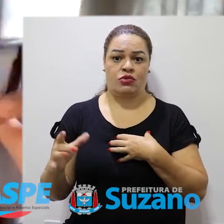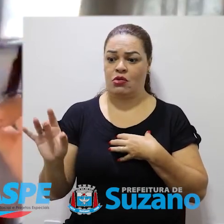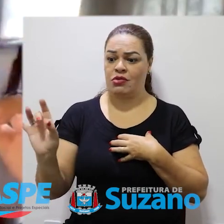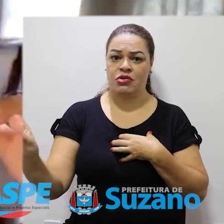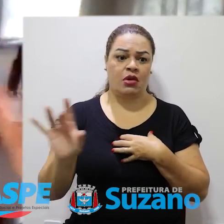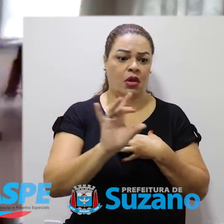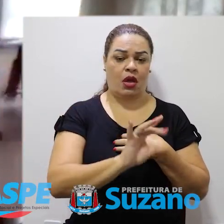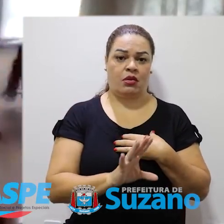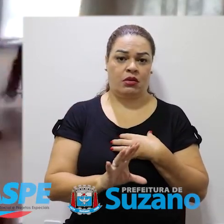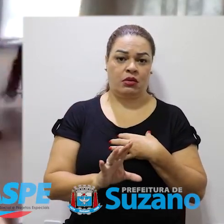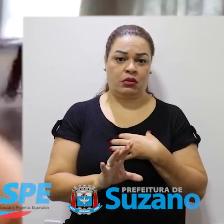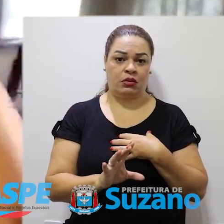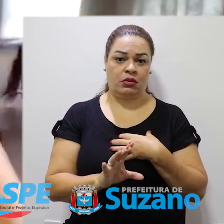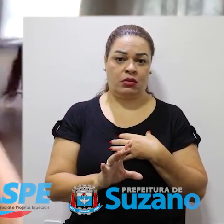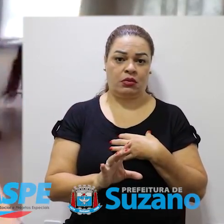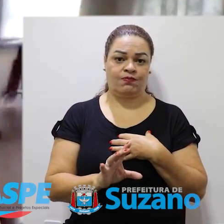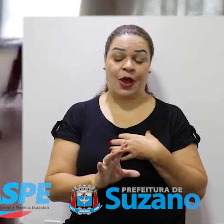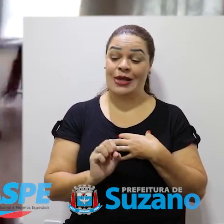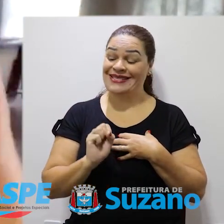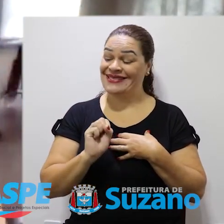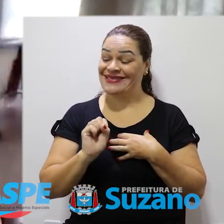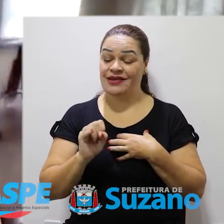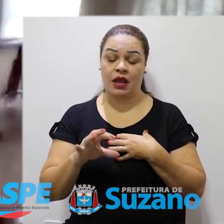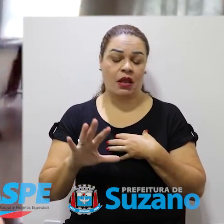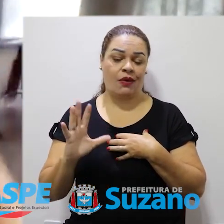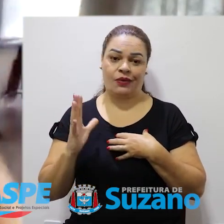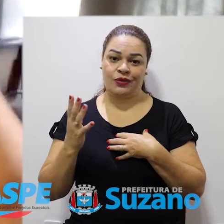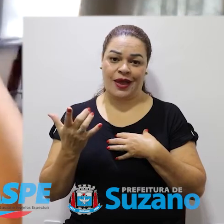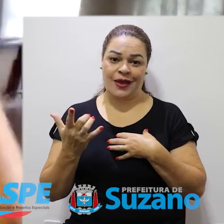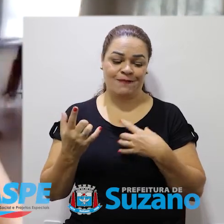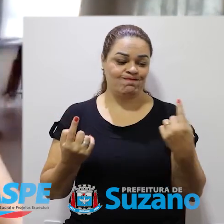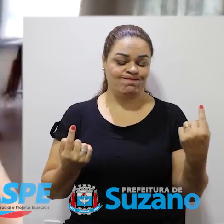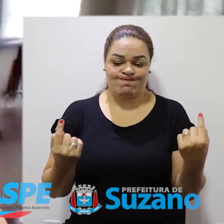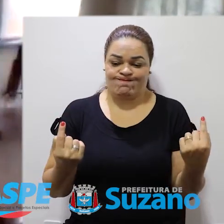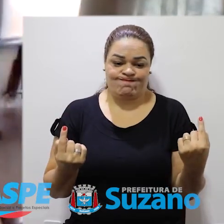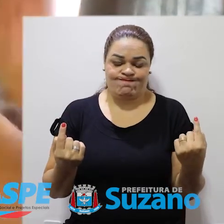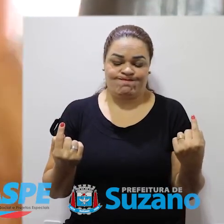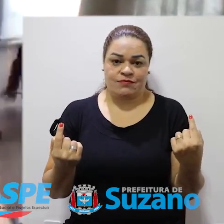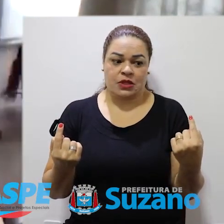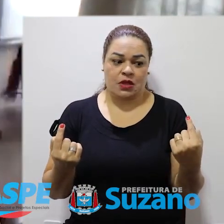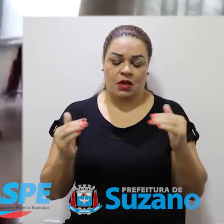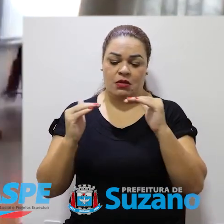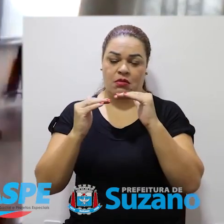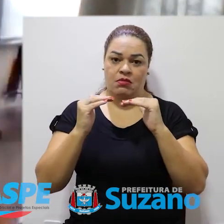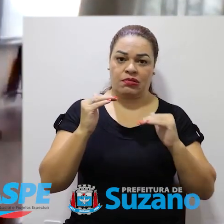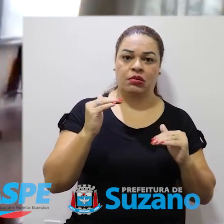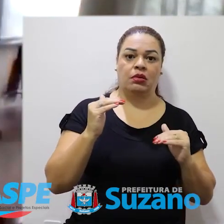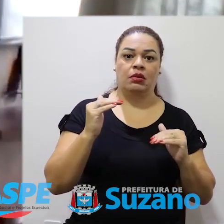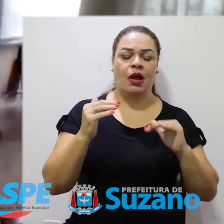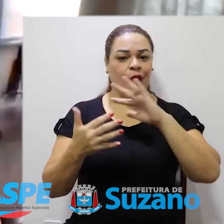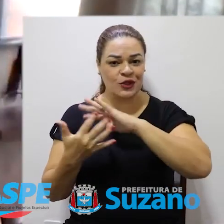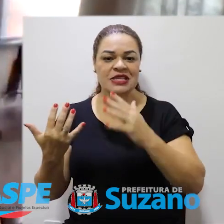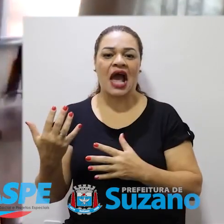não permite que isso aconteça, uma vai ser sempre conduzida. E é por isso que a gente tem essa ideia de rebaixamento. Então, língua de sinais é uma